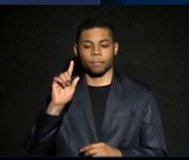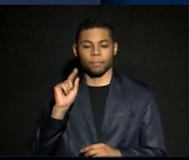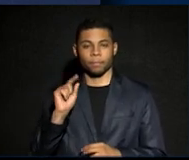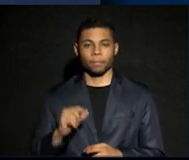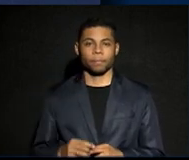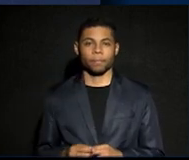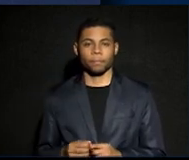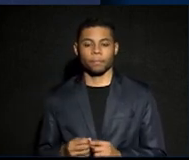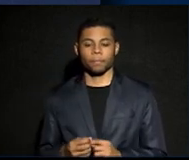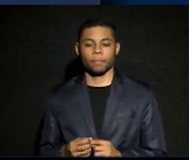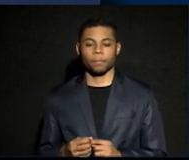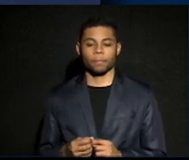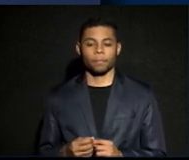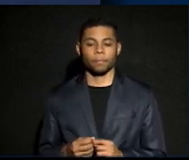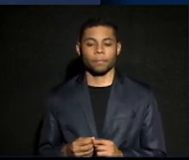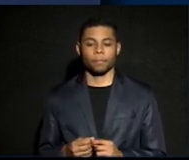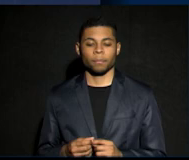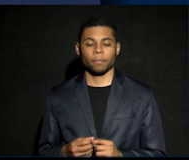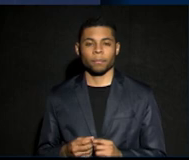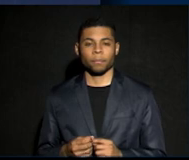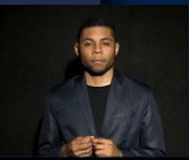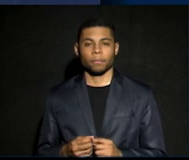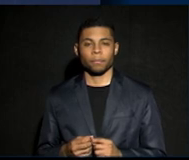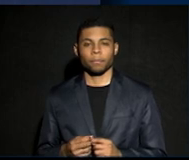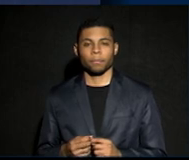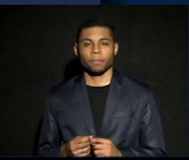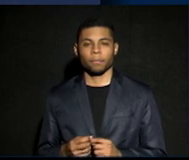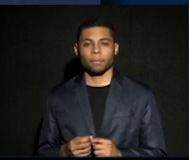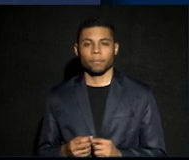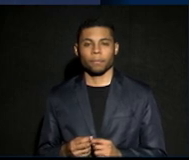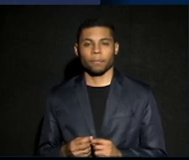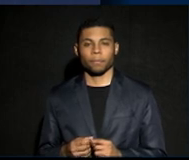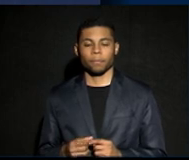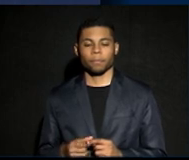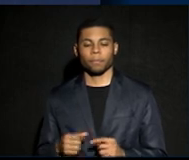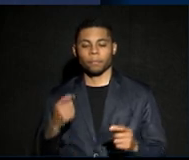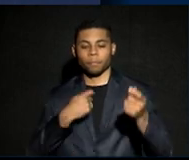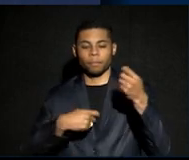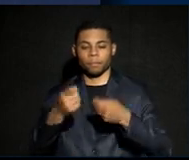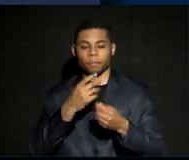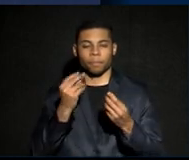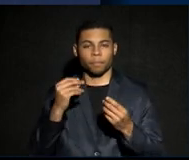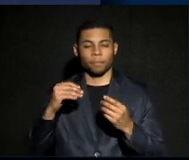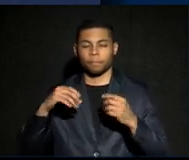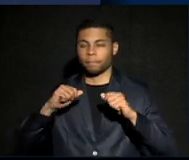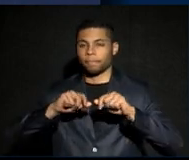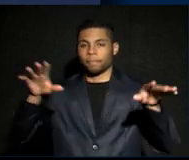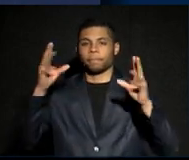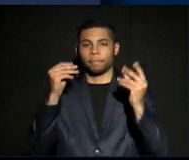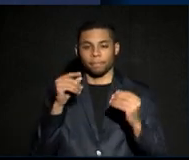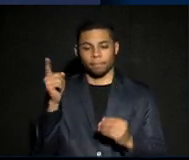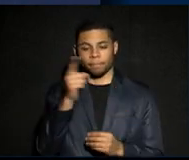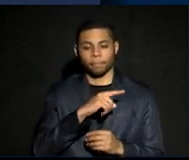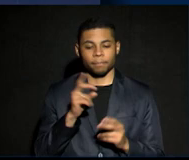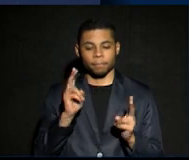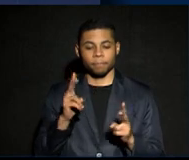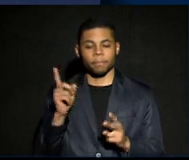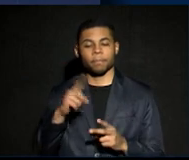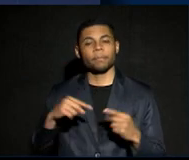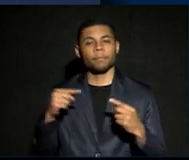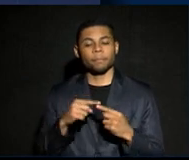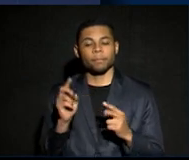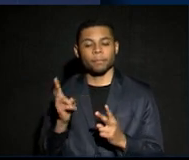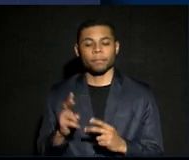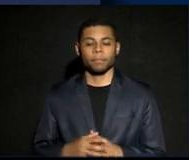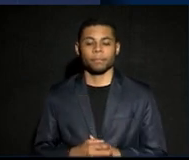é assim que o mercado parece acreditar ainda não sofre lembre Ontem eu fui uma probabilidade muito grande de se sofre lembre que é